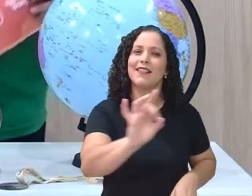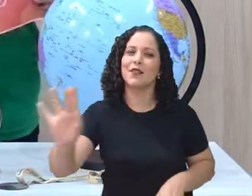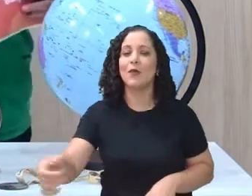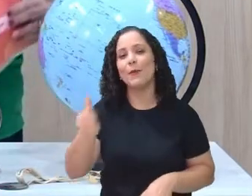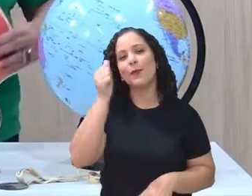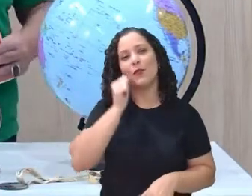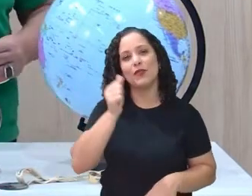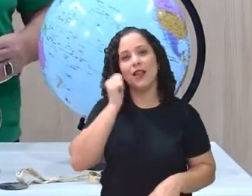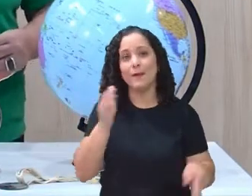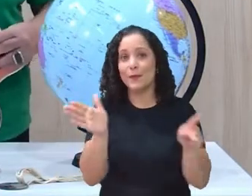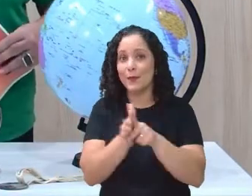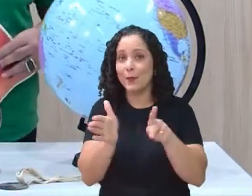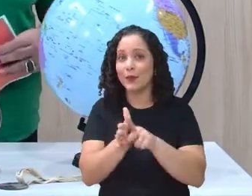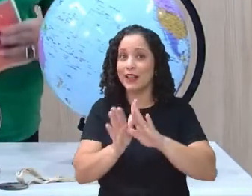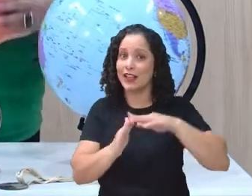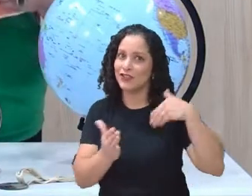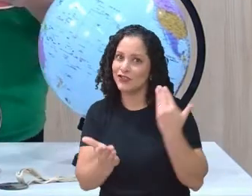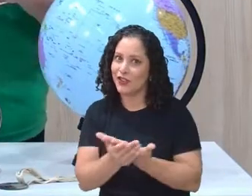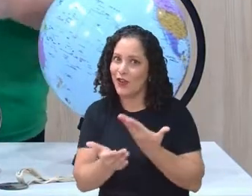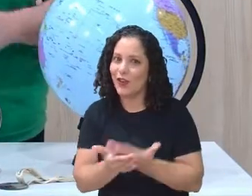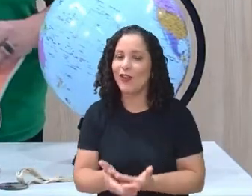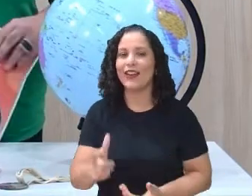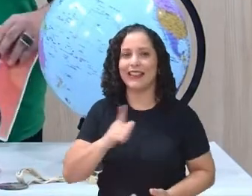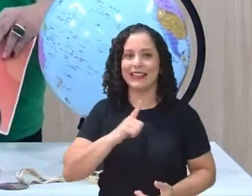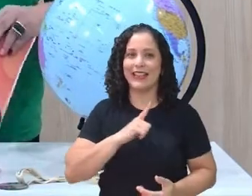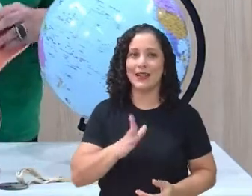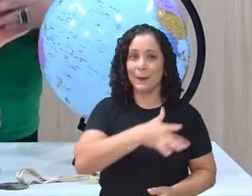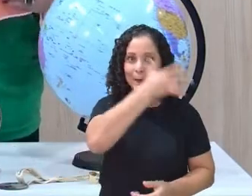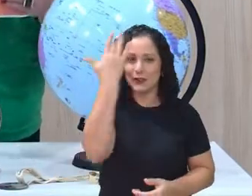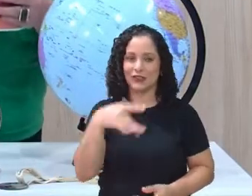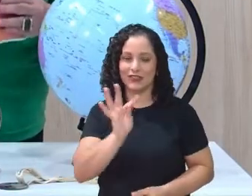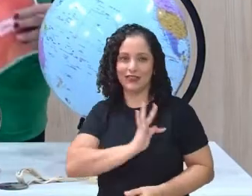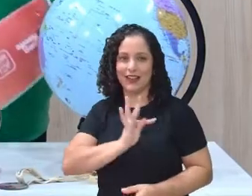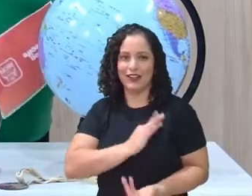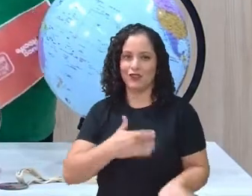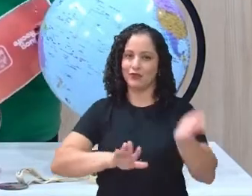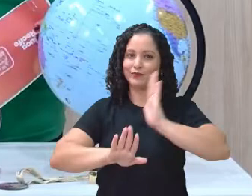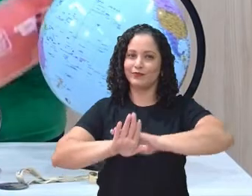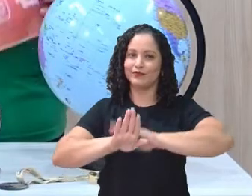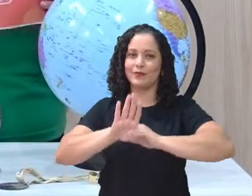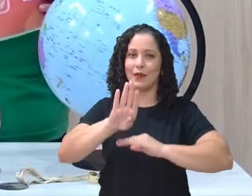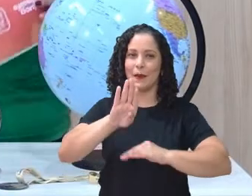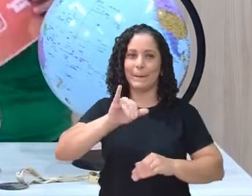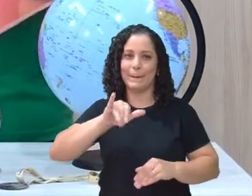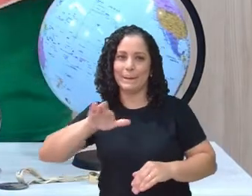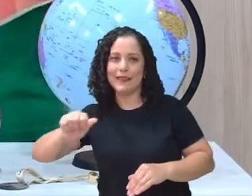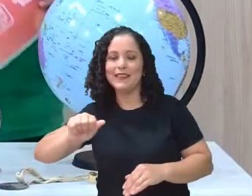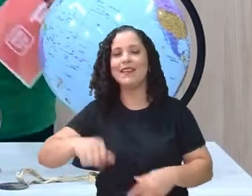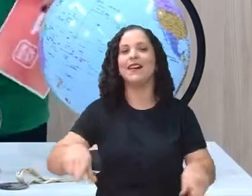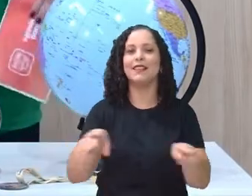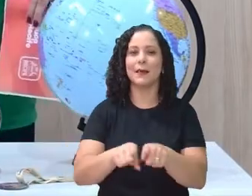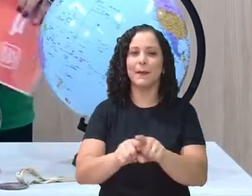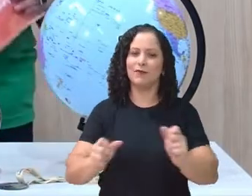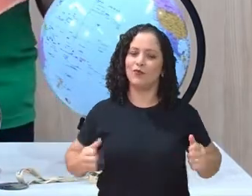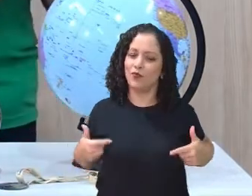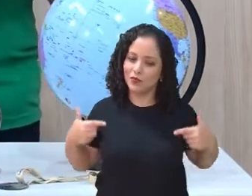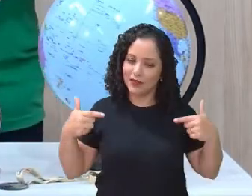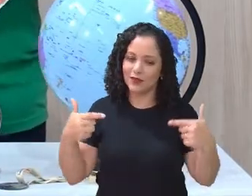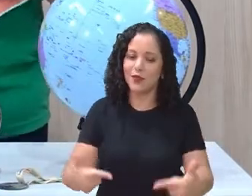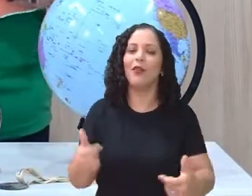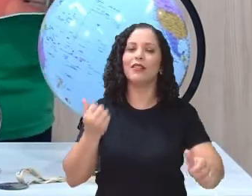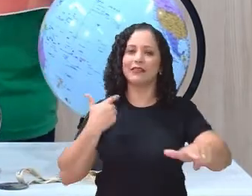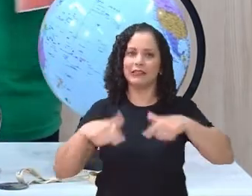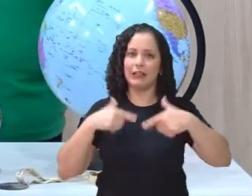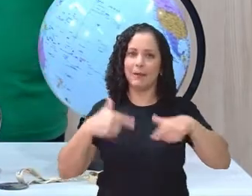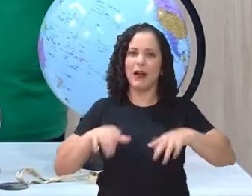uma homenagem especial à Bia, né? A nossa produtora ali, também uma guerreira, faz o seu